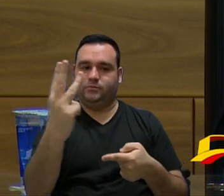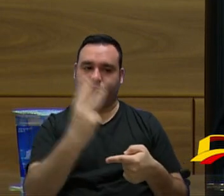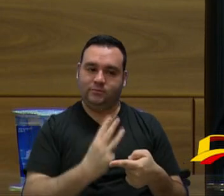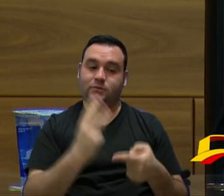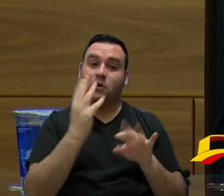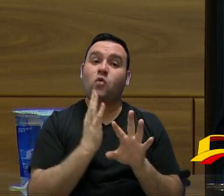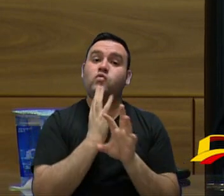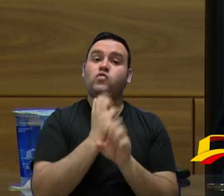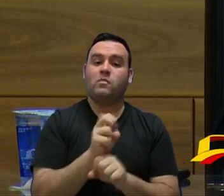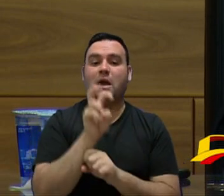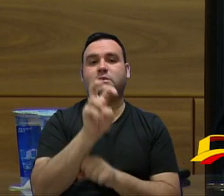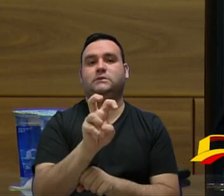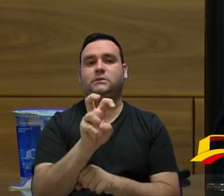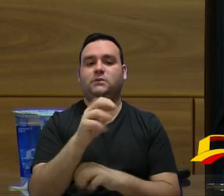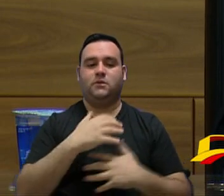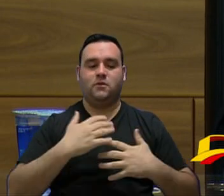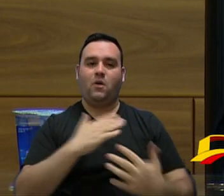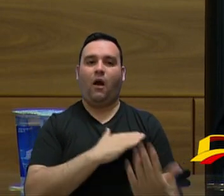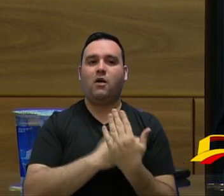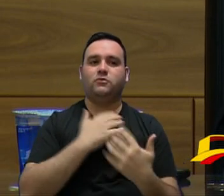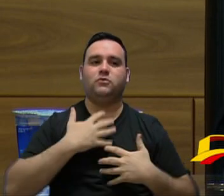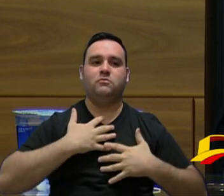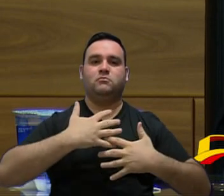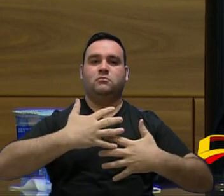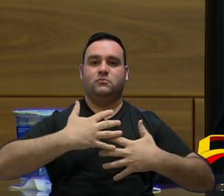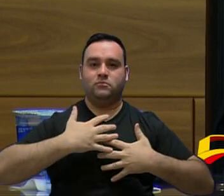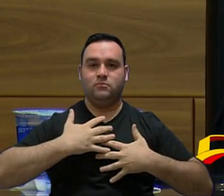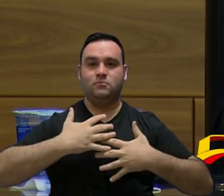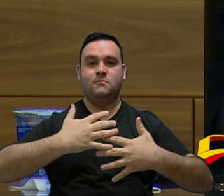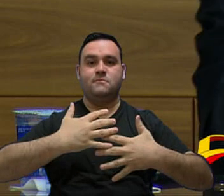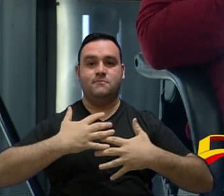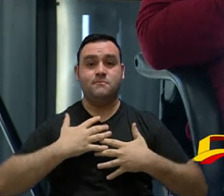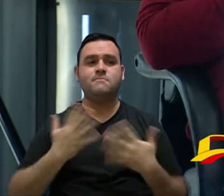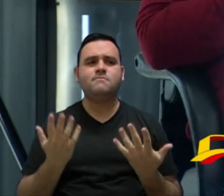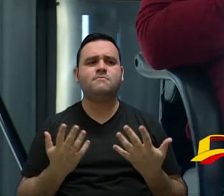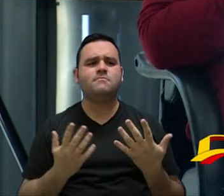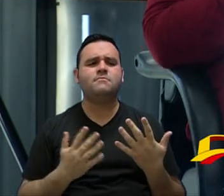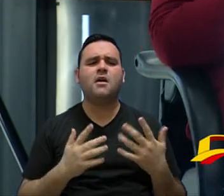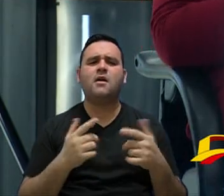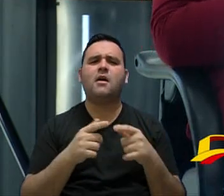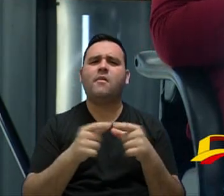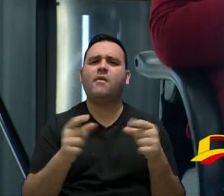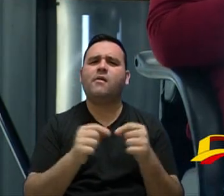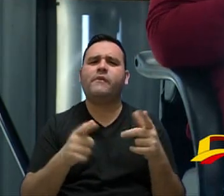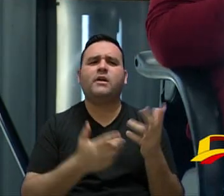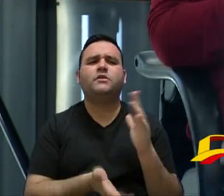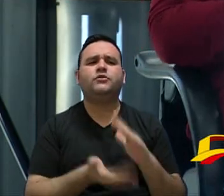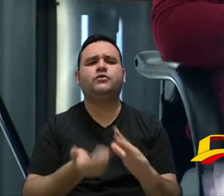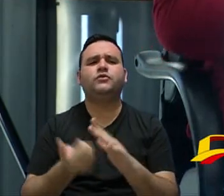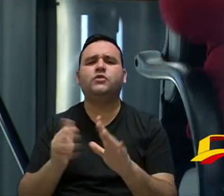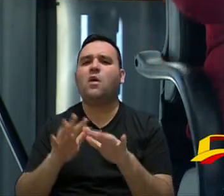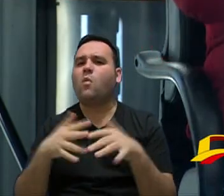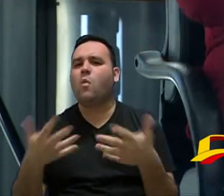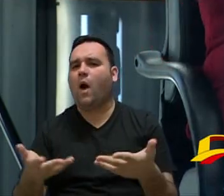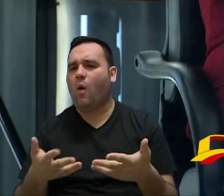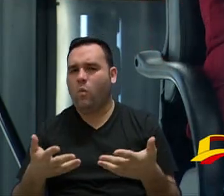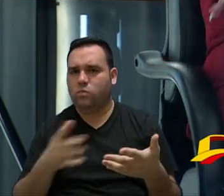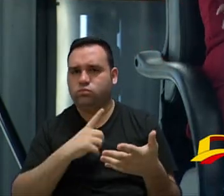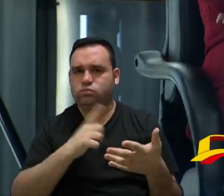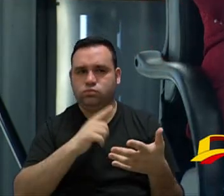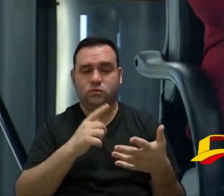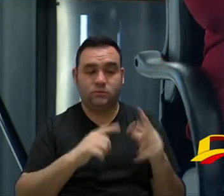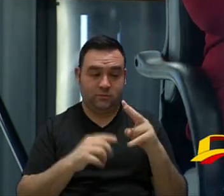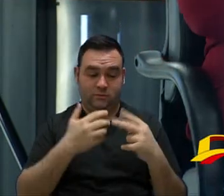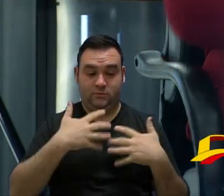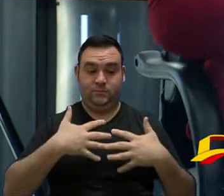finalizando uma compra de cinco respiradores que nós fizemos e quais são os aparelhos secretários são retiradas que foram retiradas